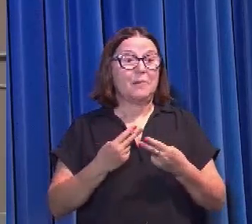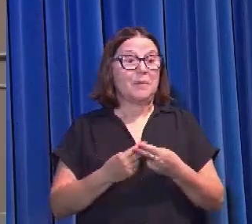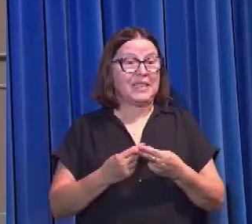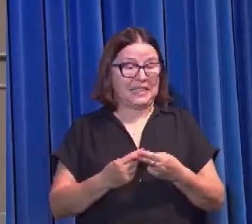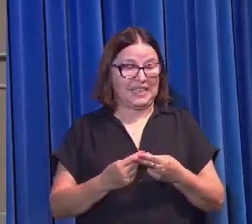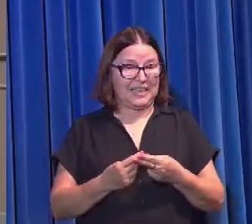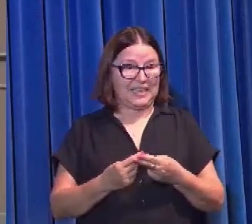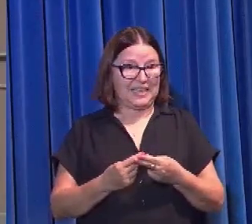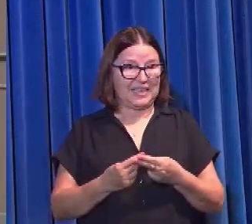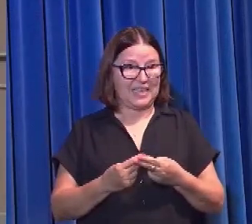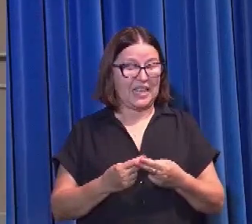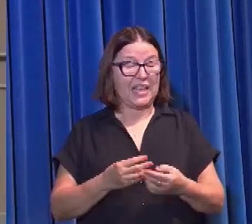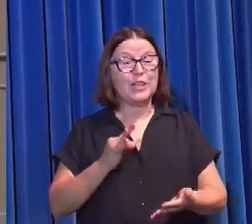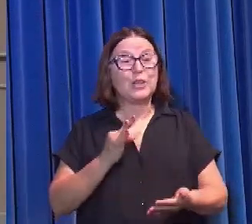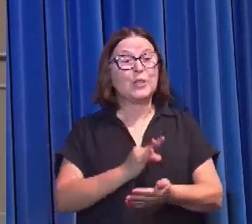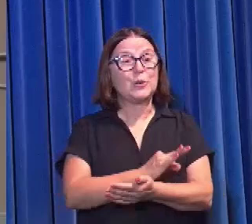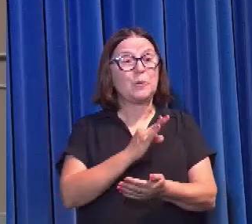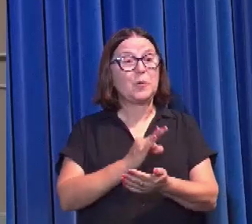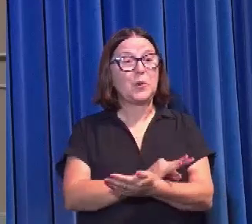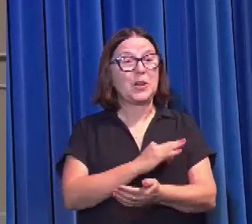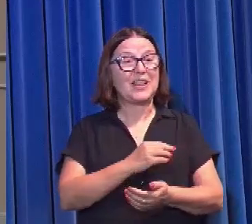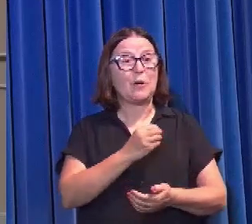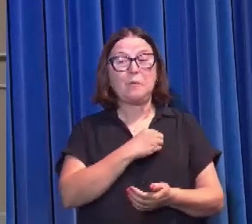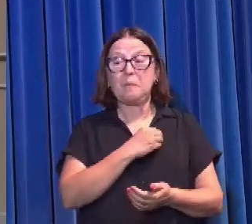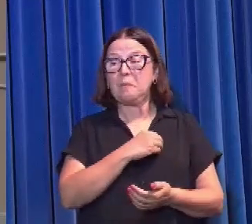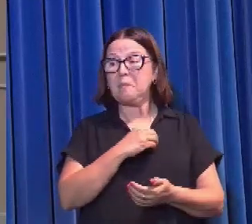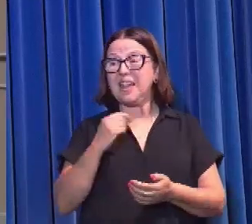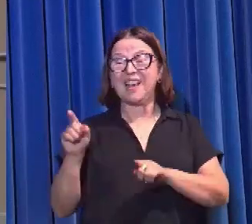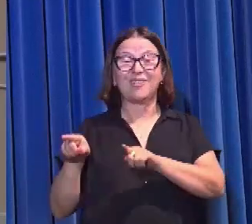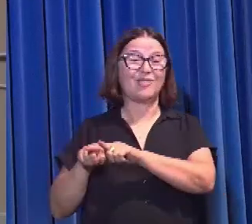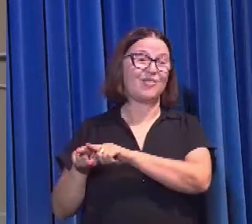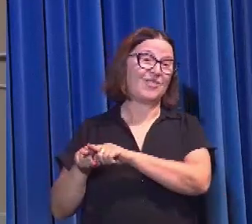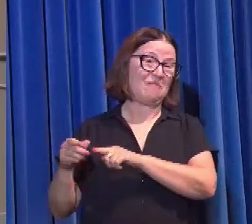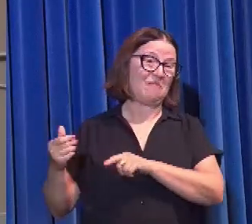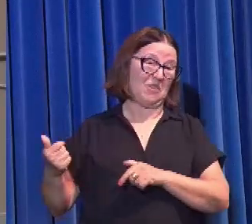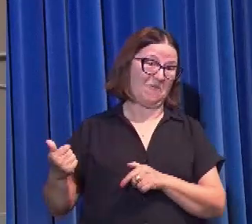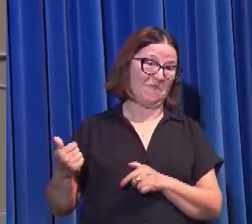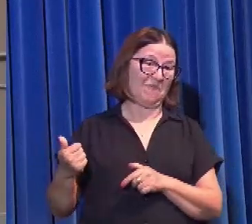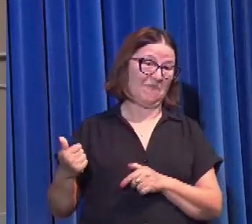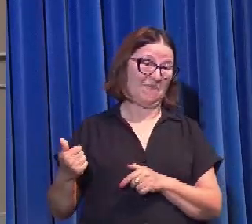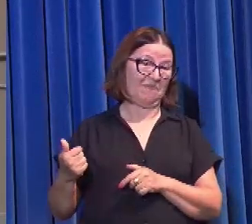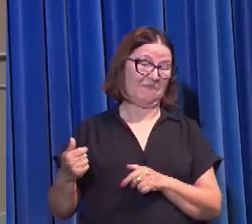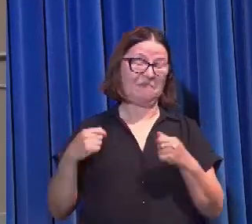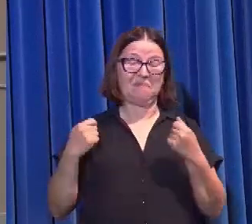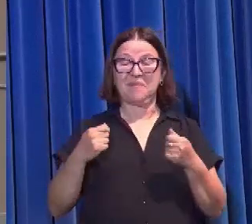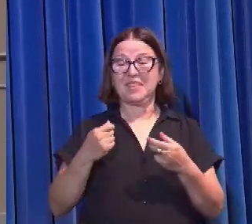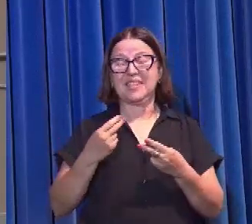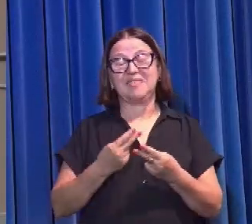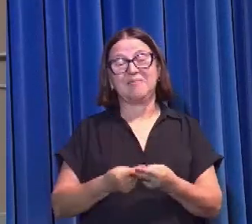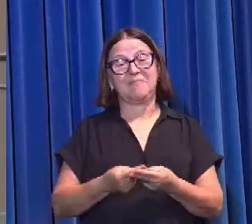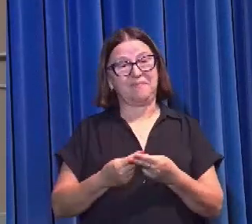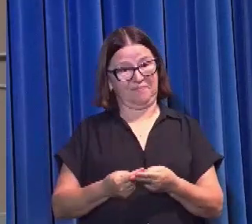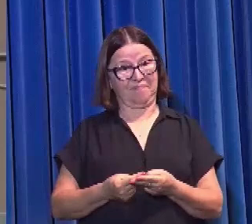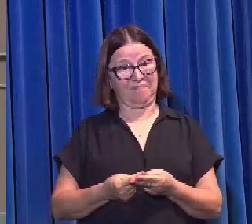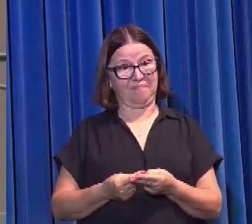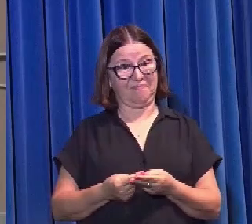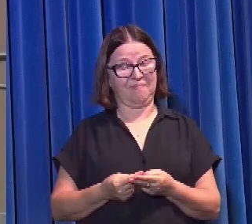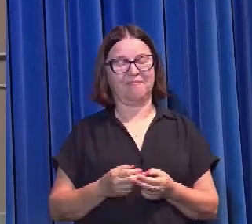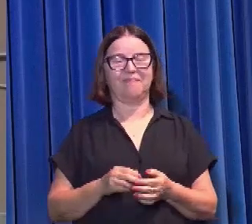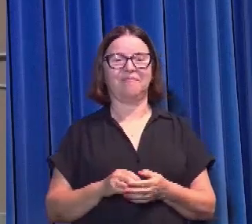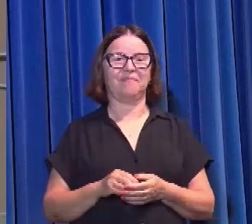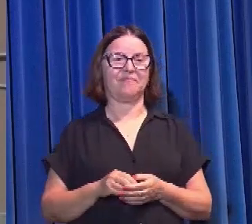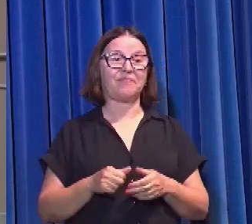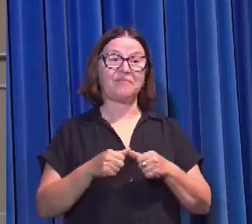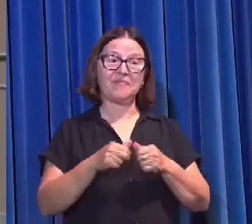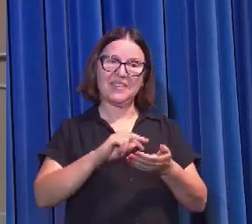É você suportar e tolerar o pecado do irmão. Clemência, lentidão em punir pecados. Isso é o que